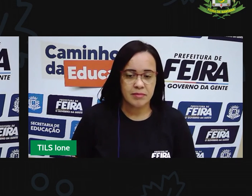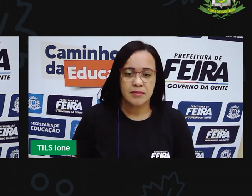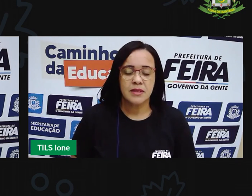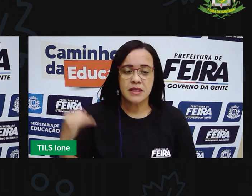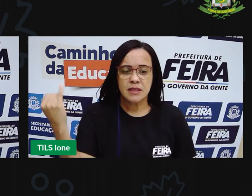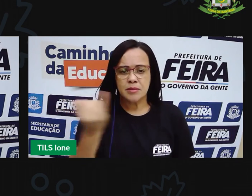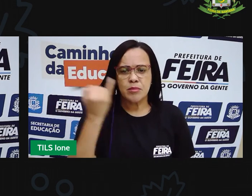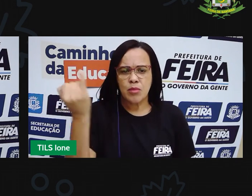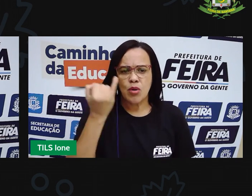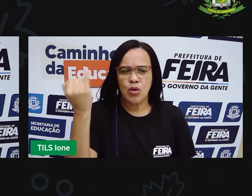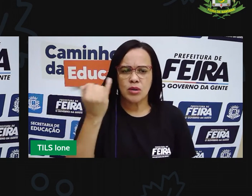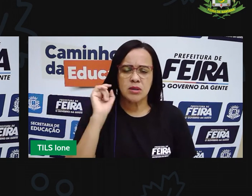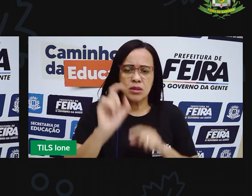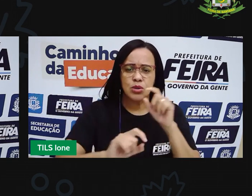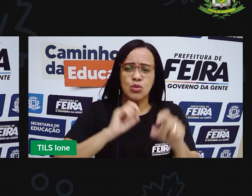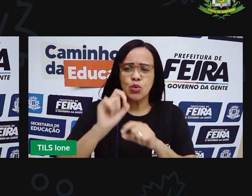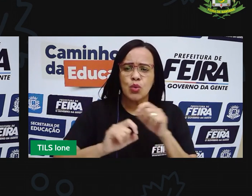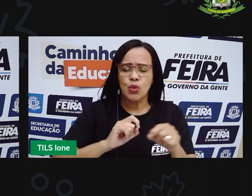para